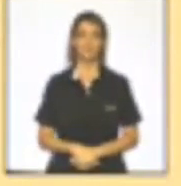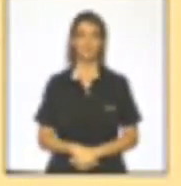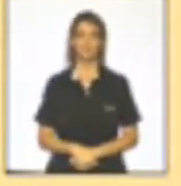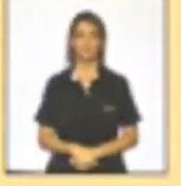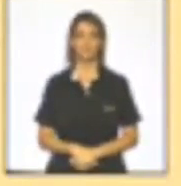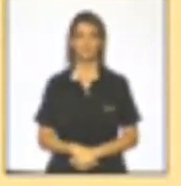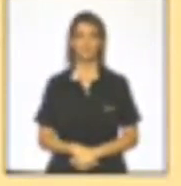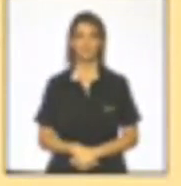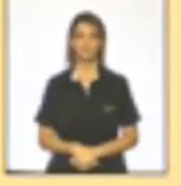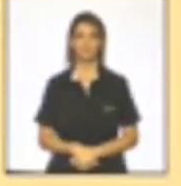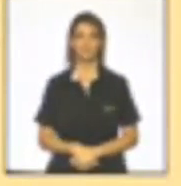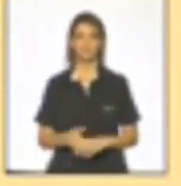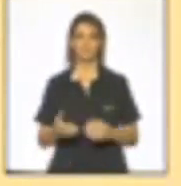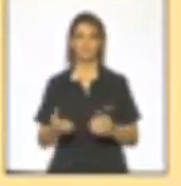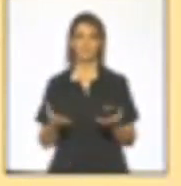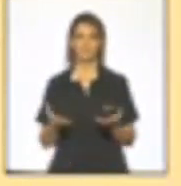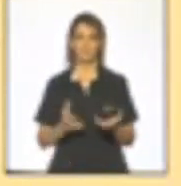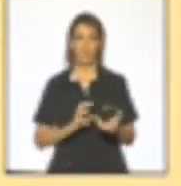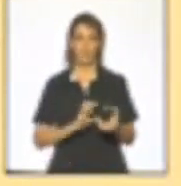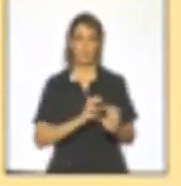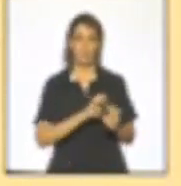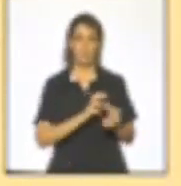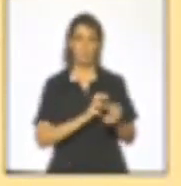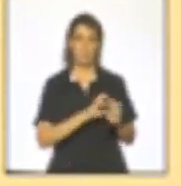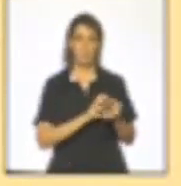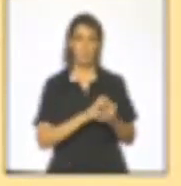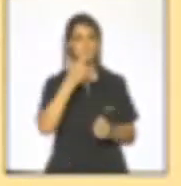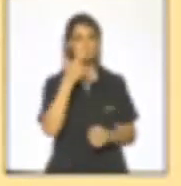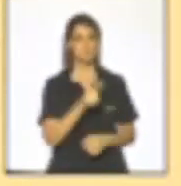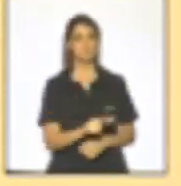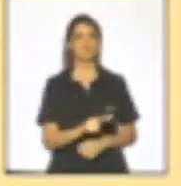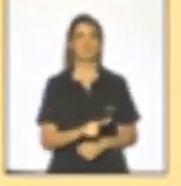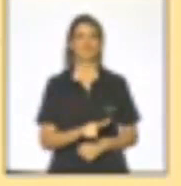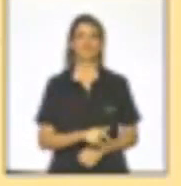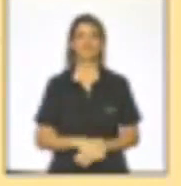E vamos montar um cubo mágico aqui enquanto isso, né?